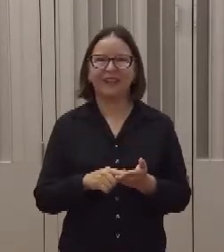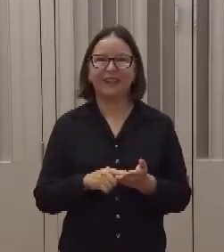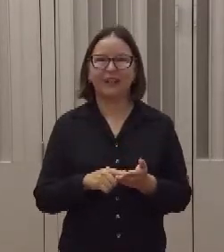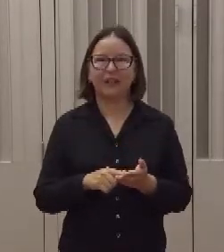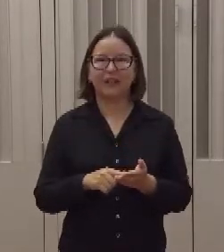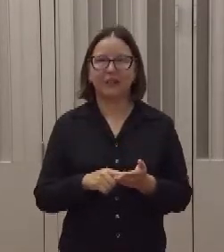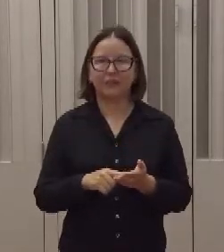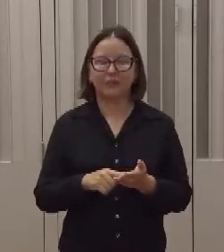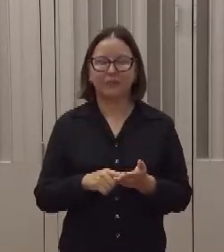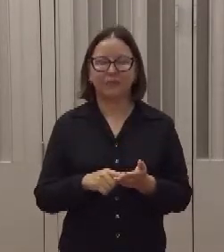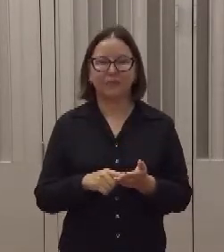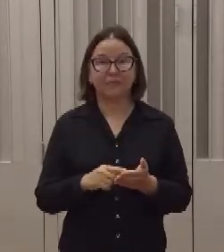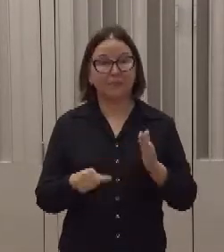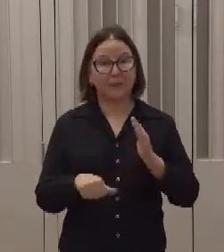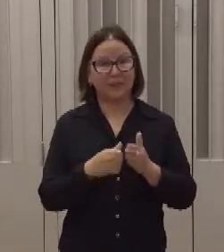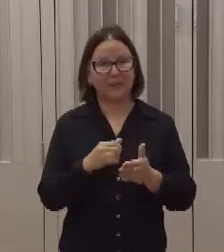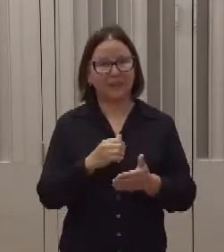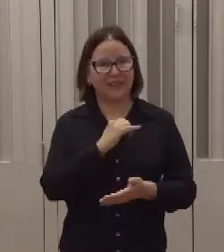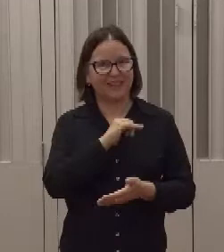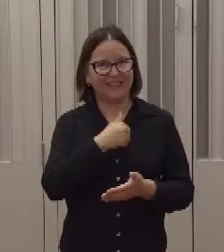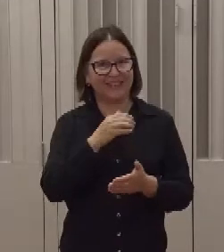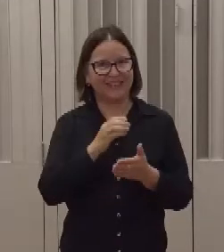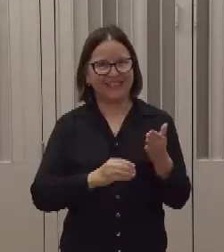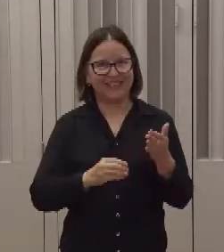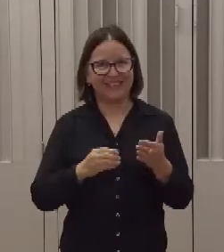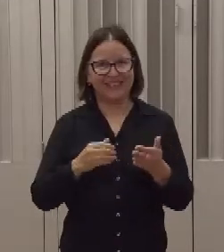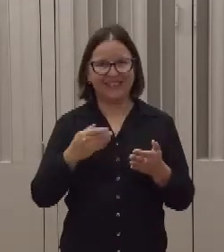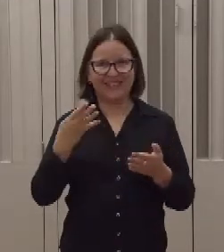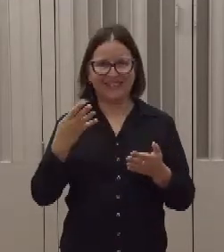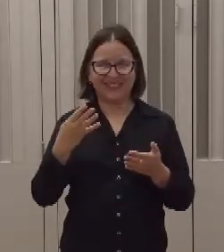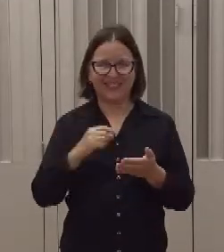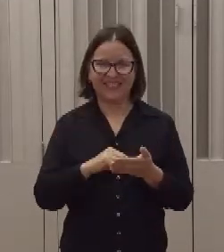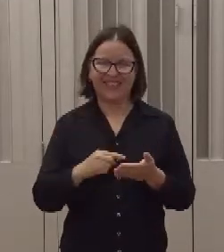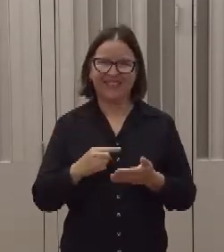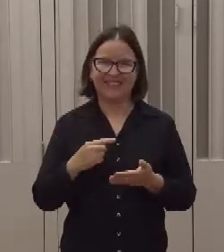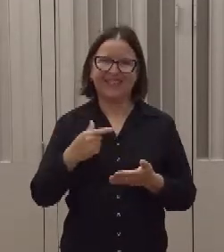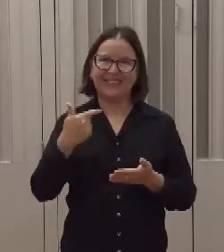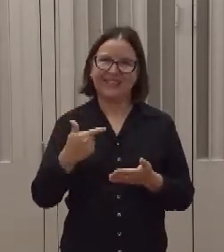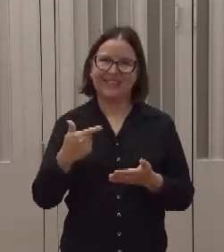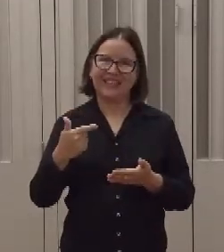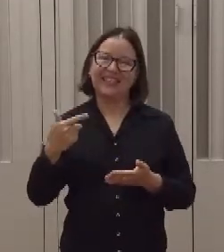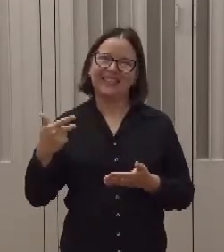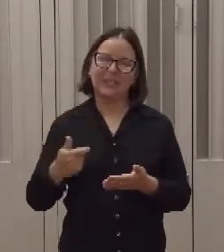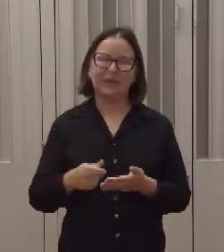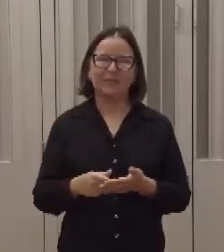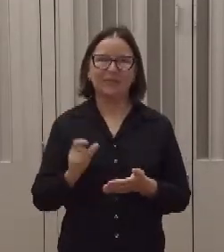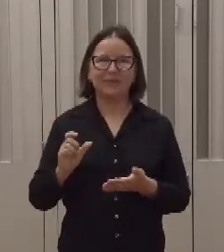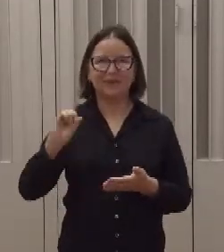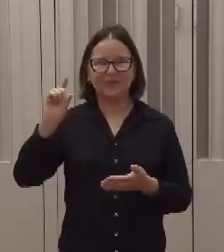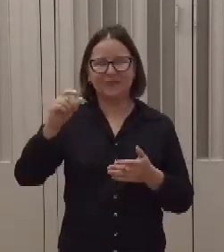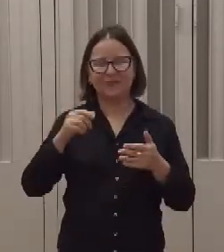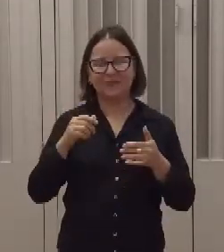então em 1 João, capítulo 4, versículo 2 e 3. A palavra de Deus diz o